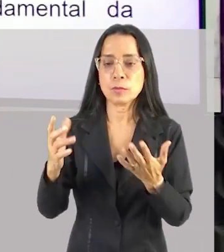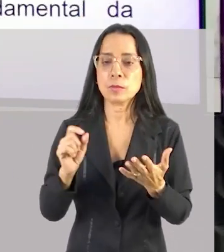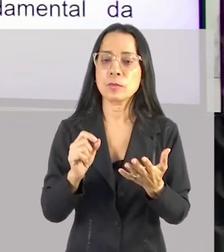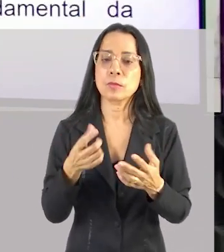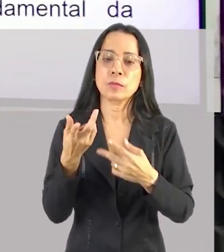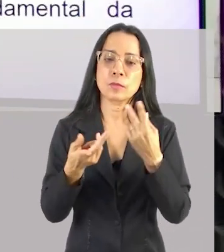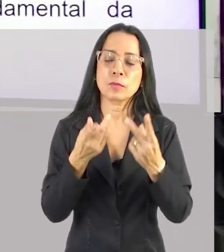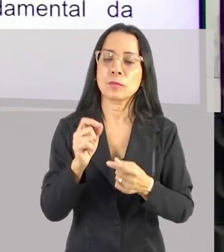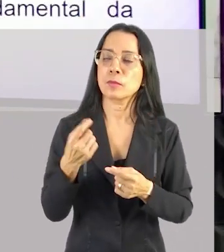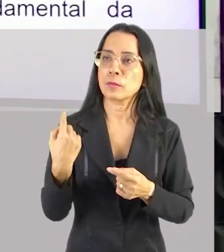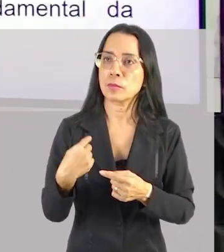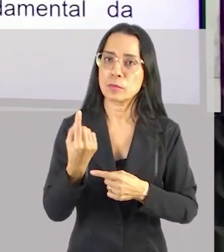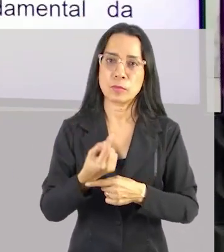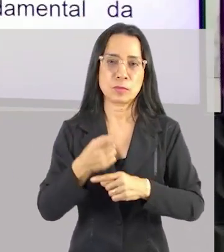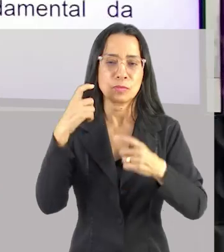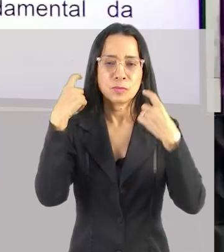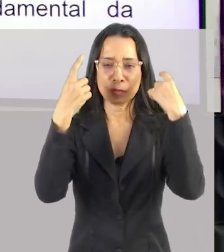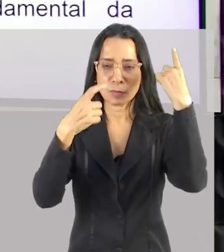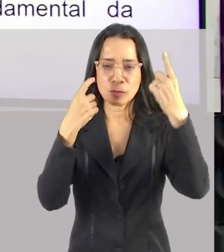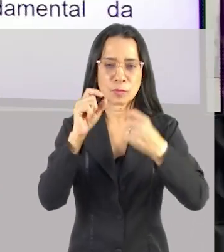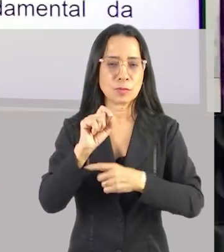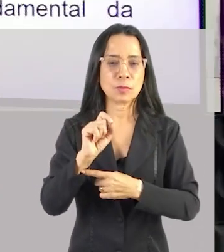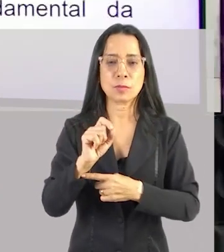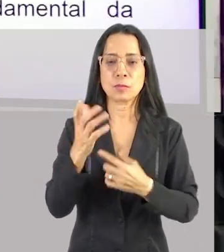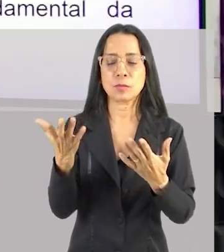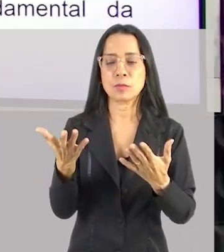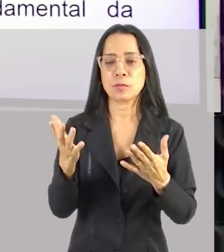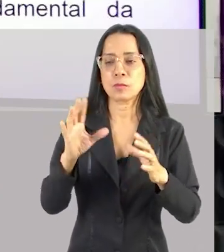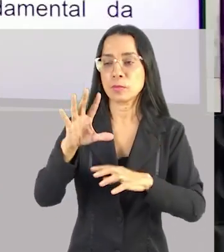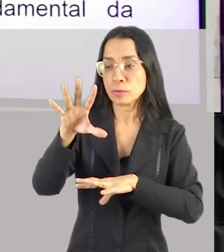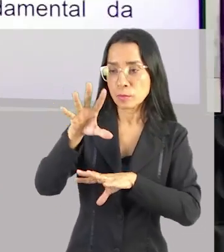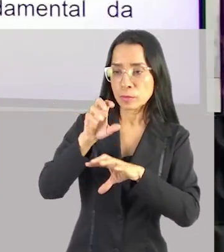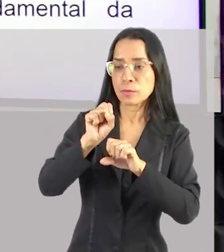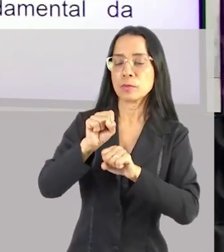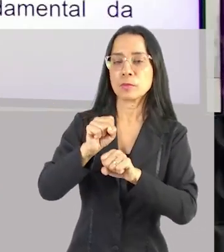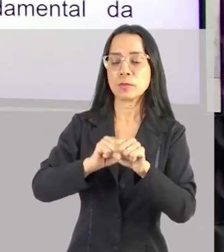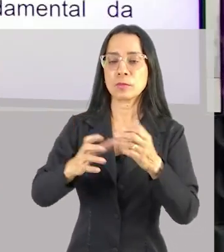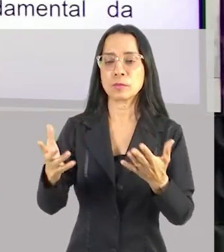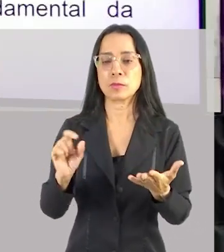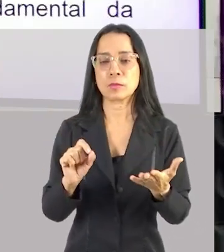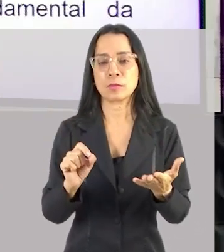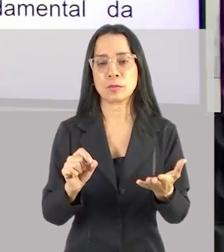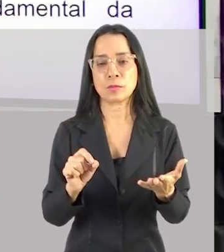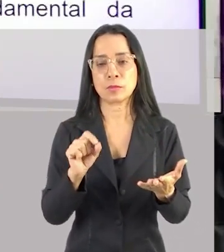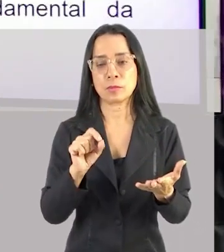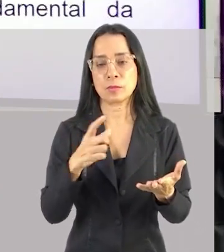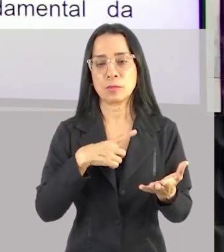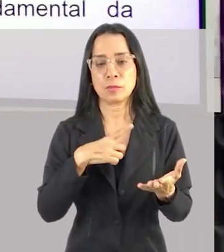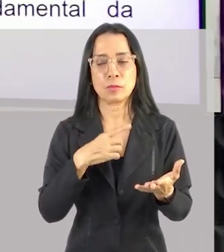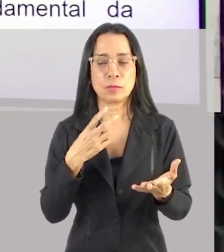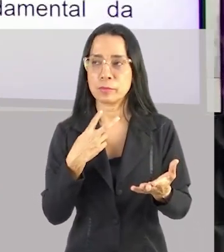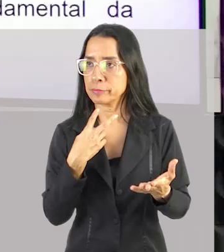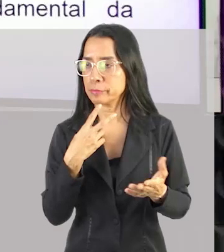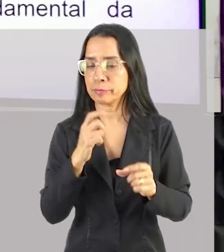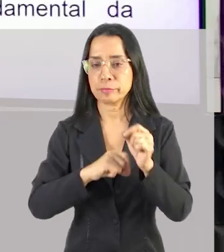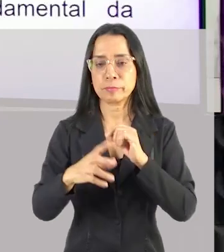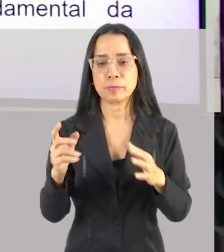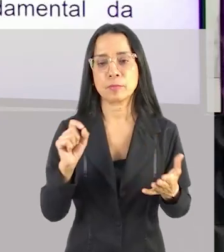que a gente não deve se preocupar com aquilo que não está no nosso alcance. Né? A gente não deve se preocupar com aquilo que a gente não